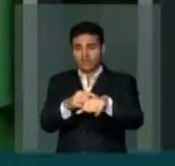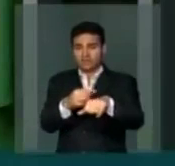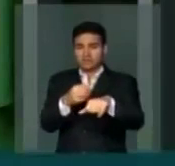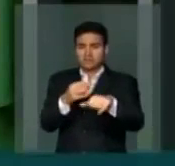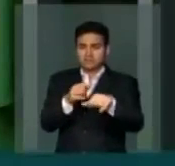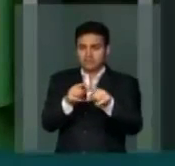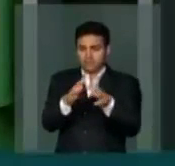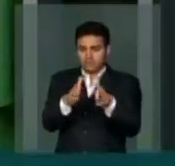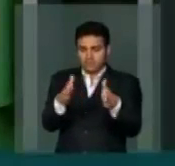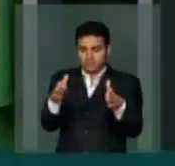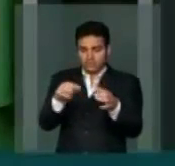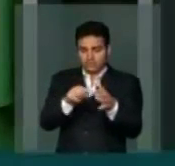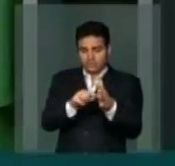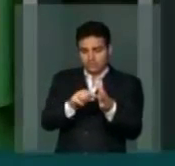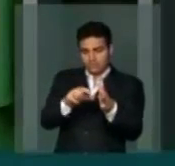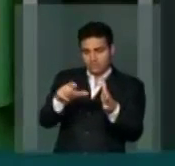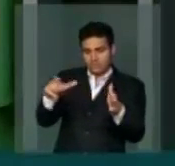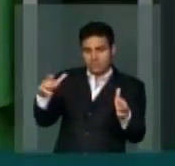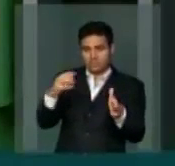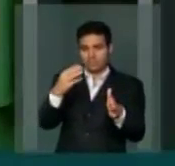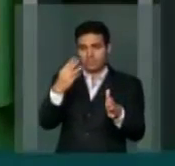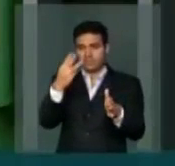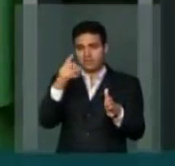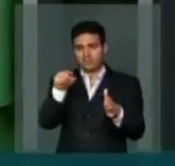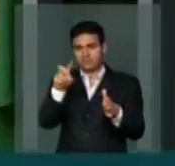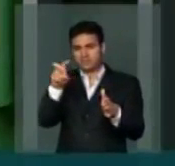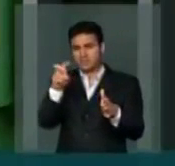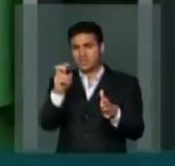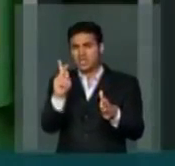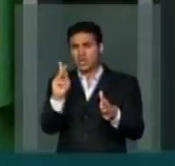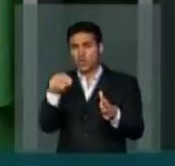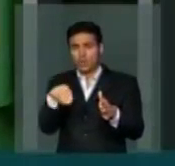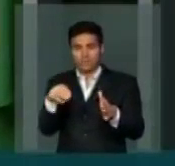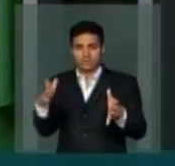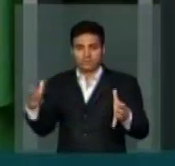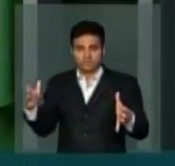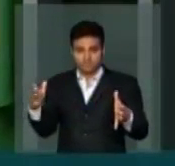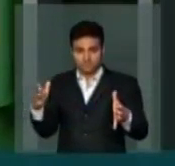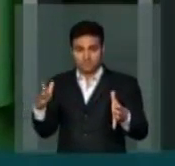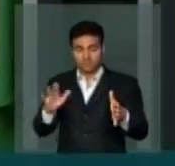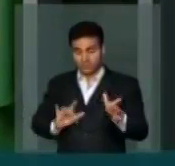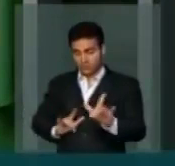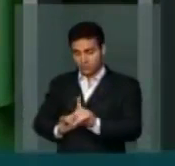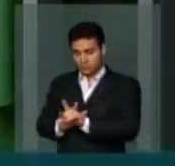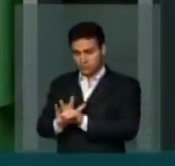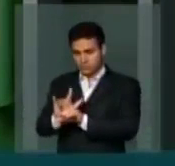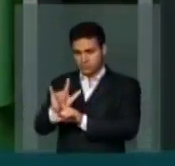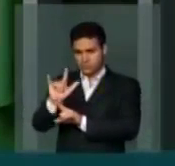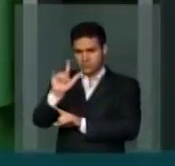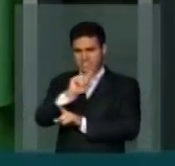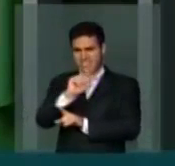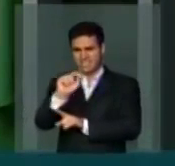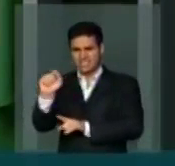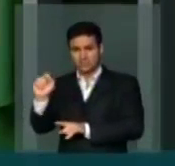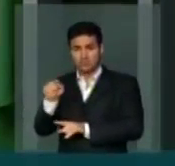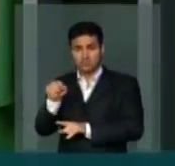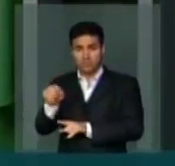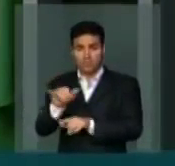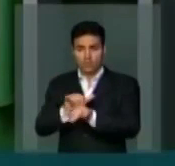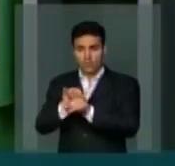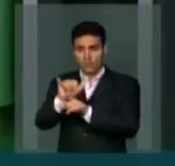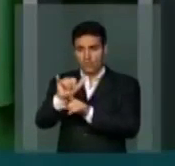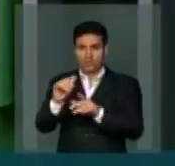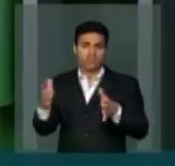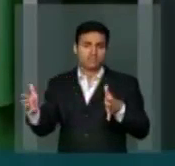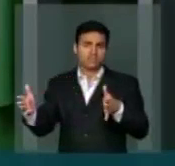5 quilômetros de diâmetro, viaja a 64.800 quilômetros horários. O Philae, que tem o tamanho de uma